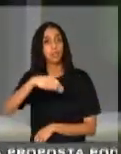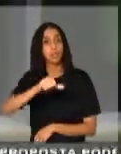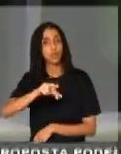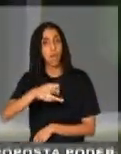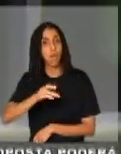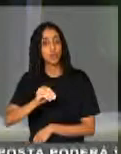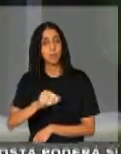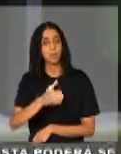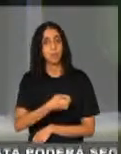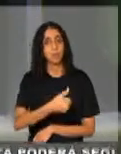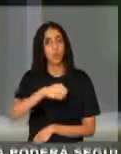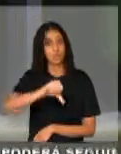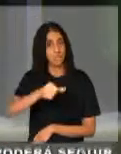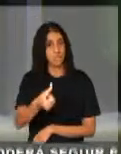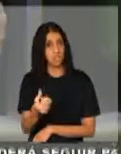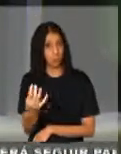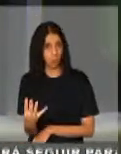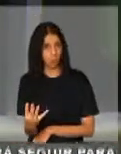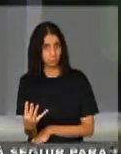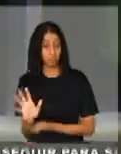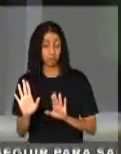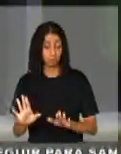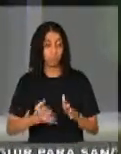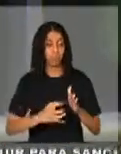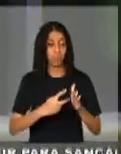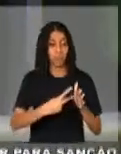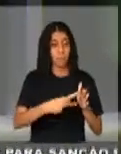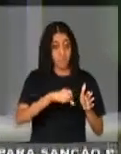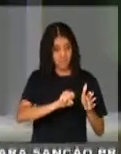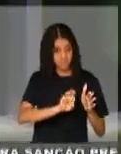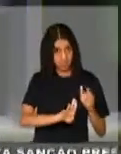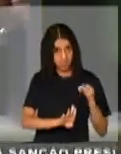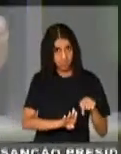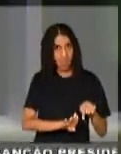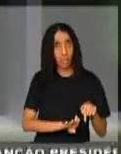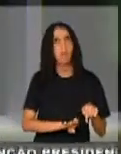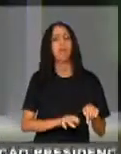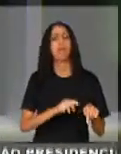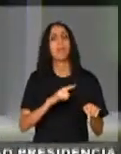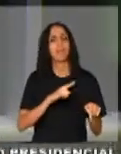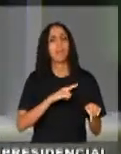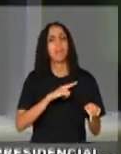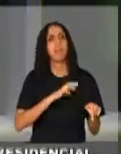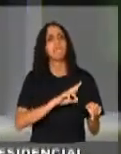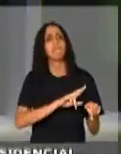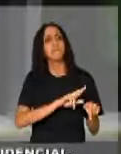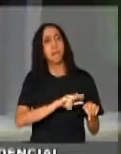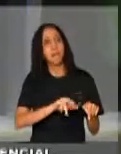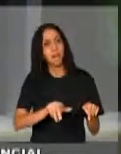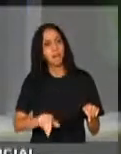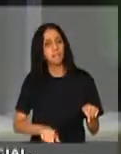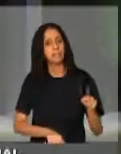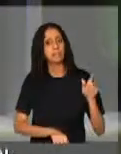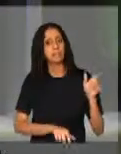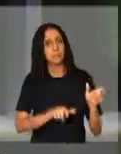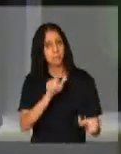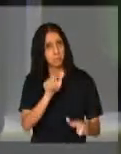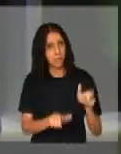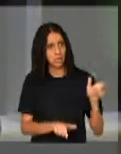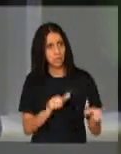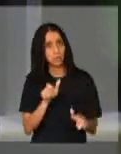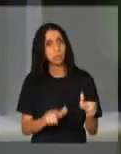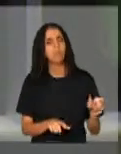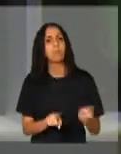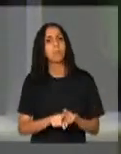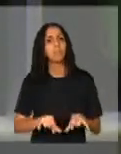de 1964. O Partido Socialista Brasileiro, que teve muitos dos seus integrantes alcançados pelas garras